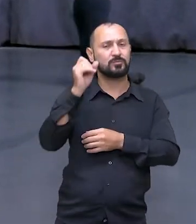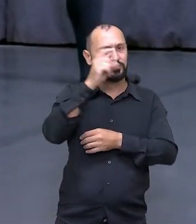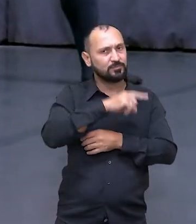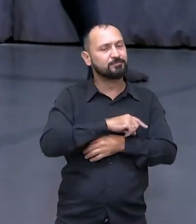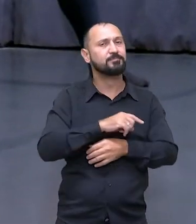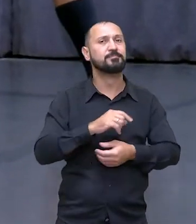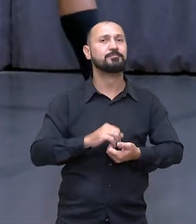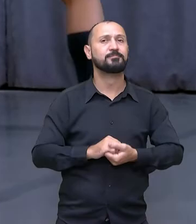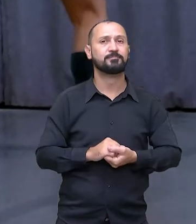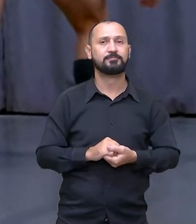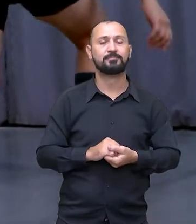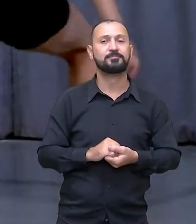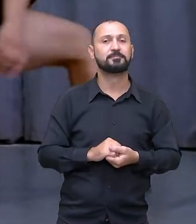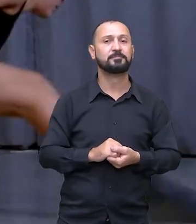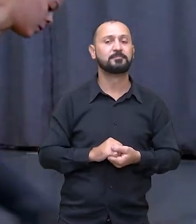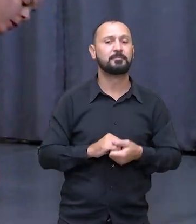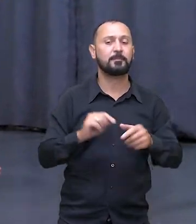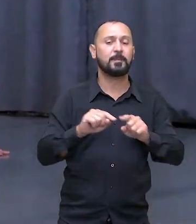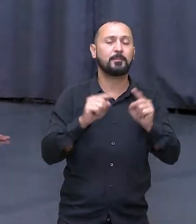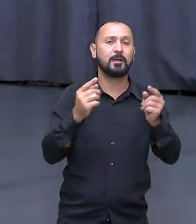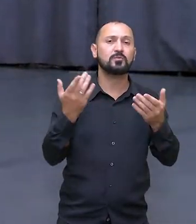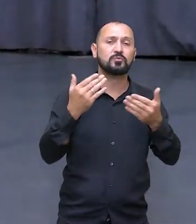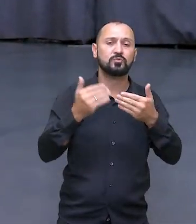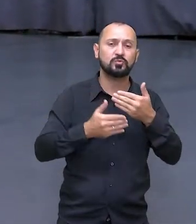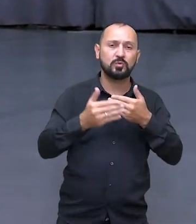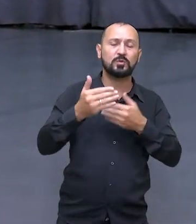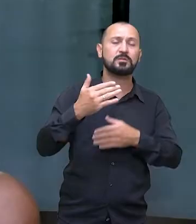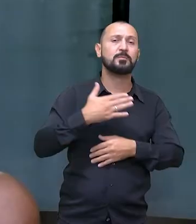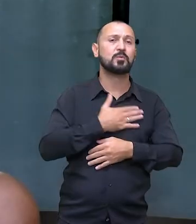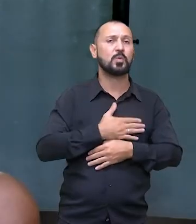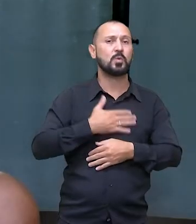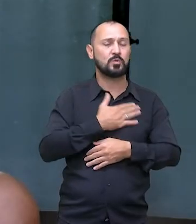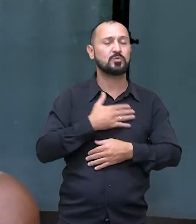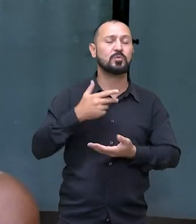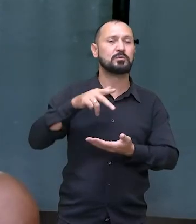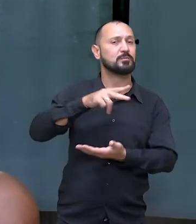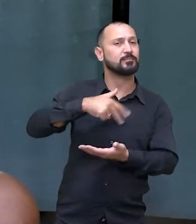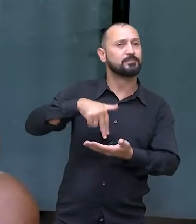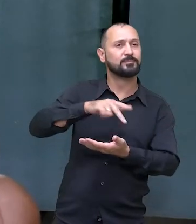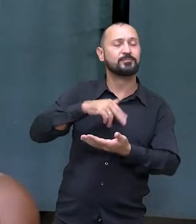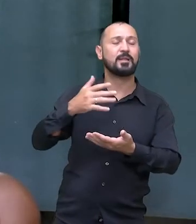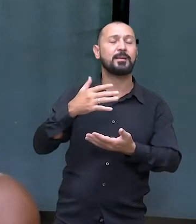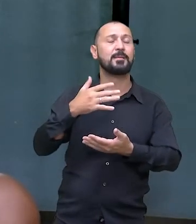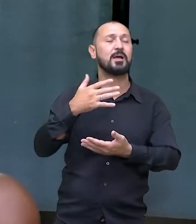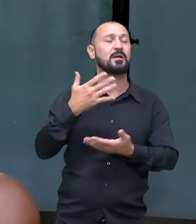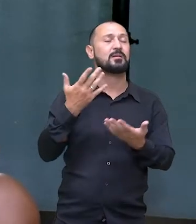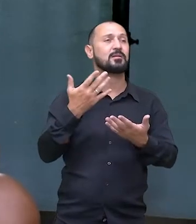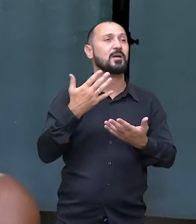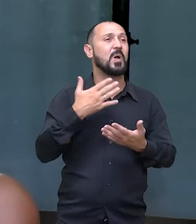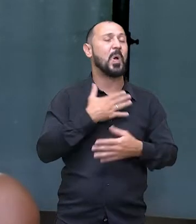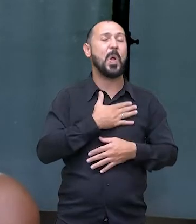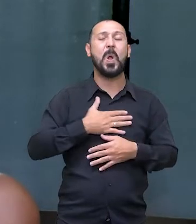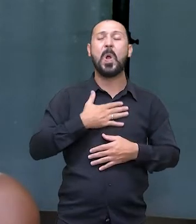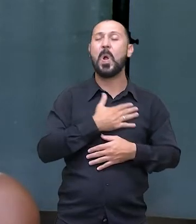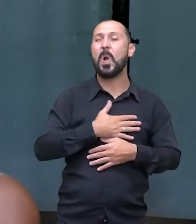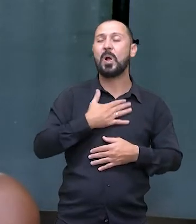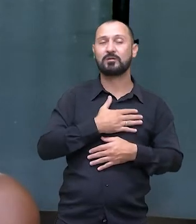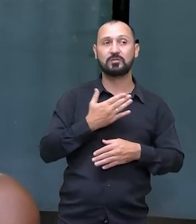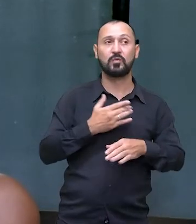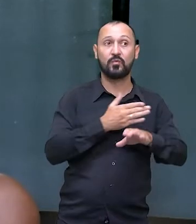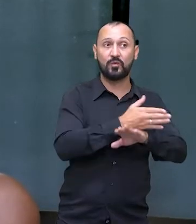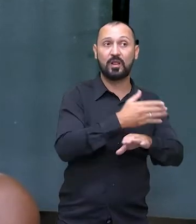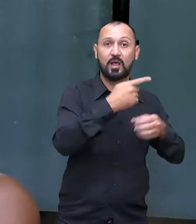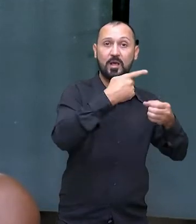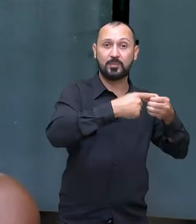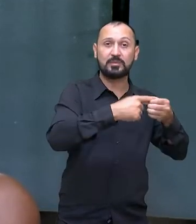muito complicado também, né? Mas hoje em si é muito gostoso dançar sim, porque é muito mais gostoso, por exemplo, quando a gente